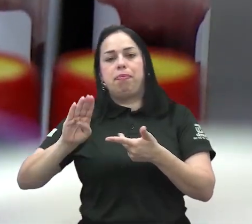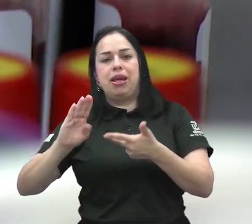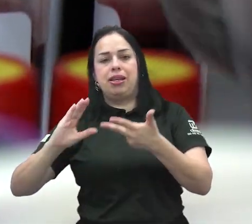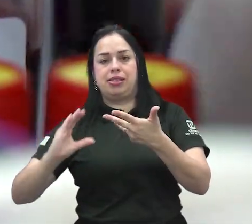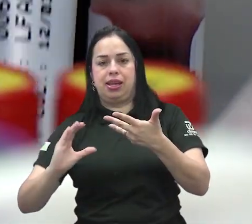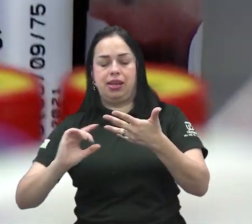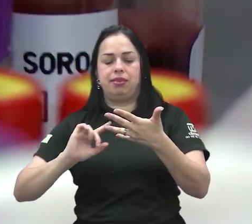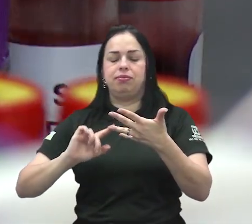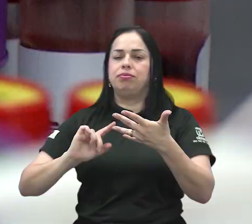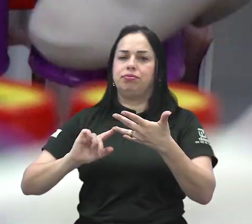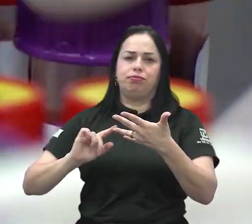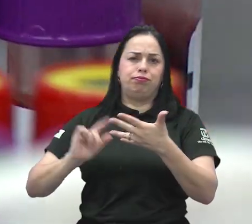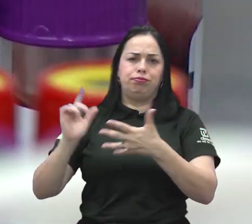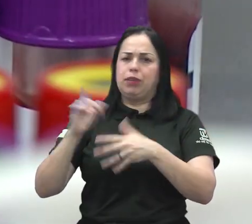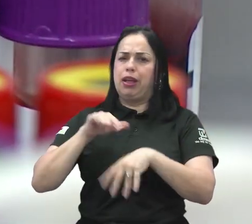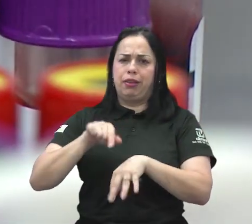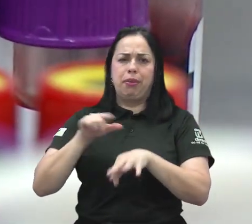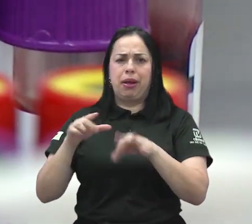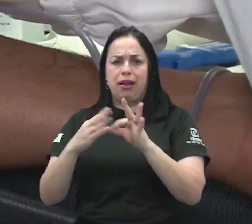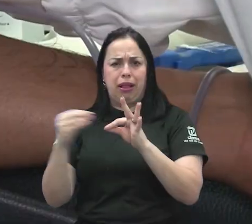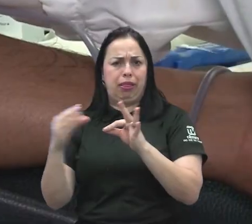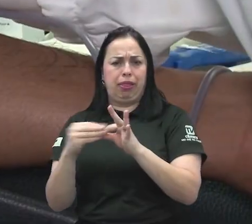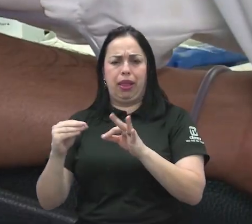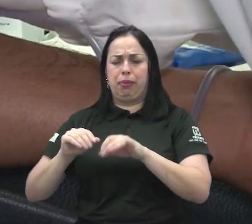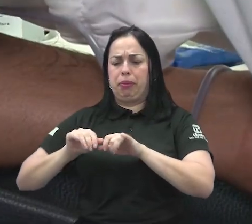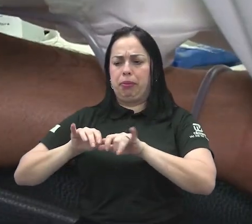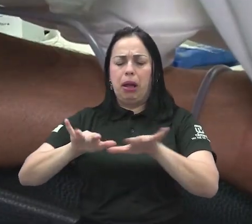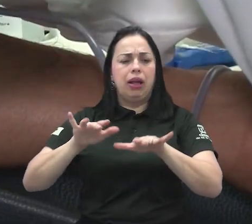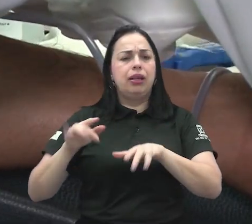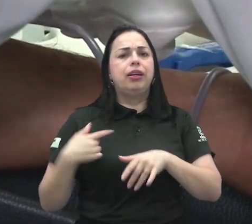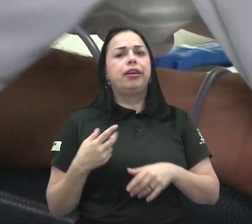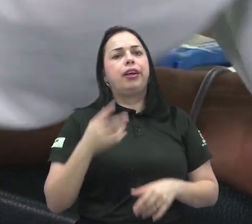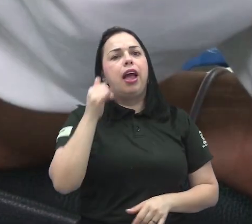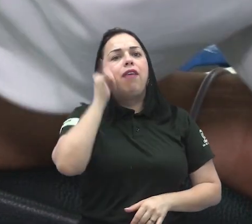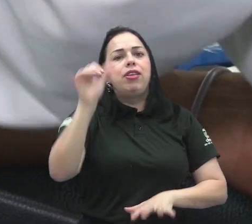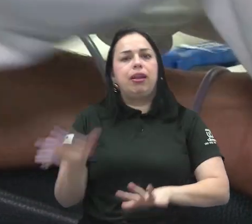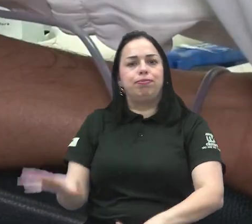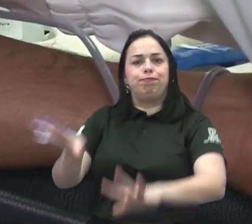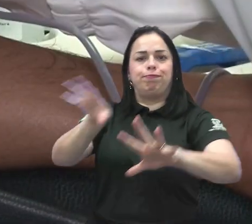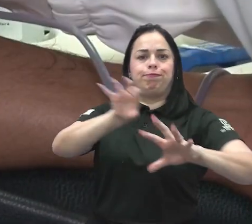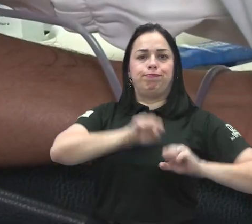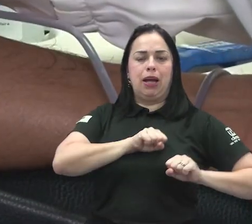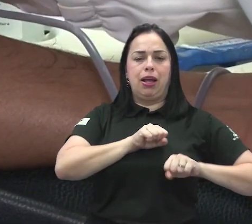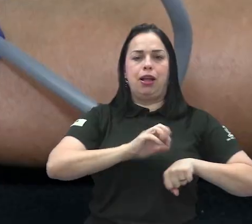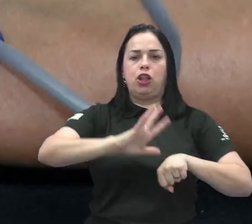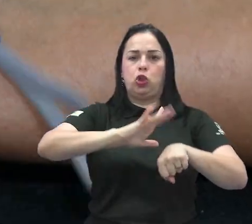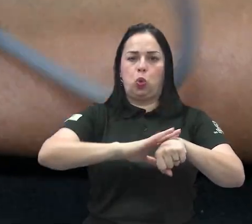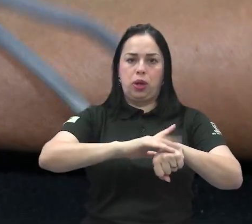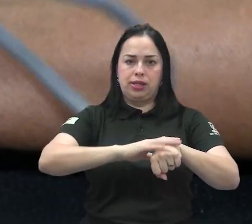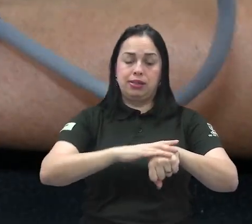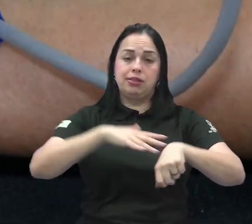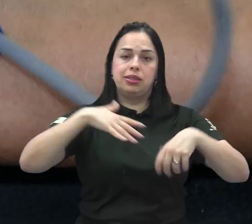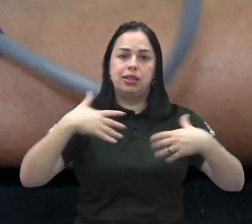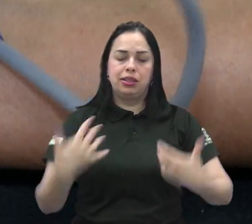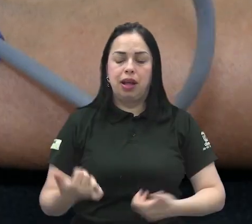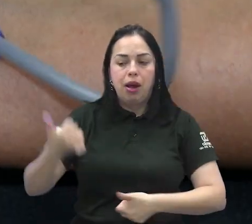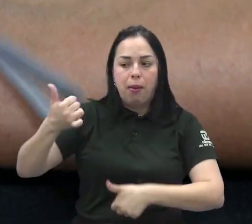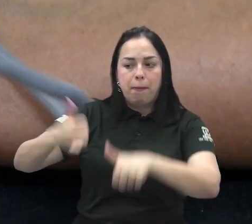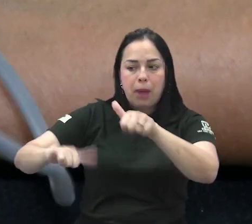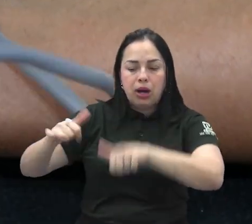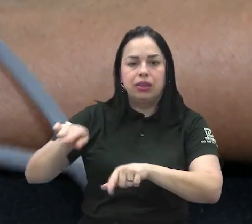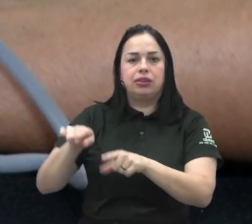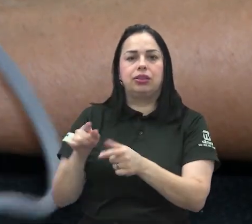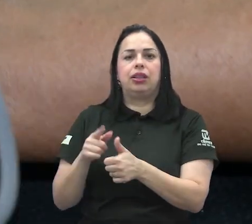e C, sífilis e chagas, o que evita contaminações por transfusões. Todo o processo da